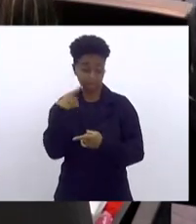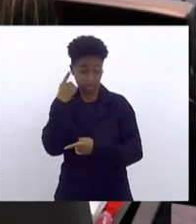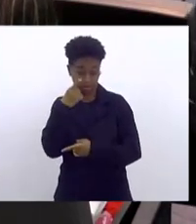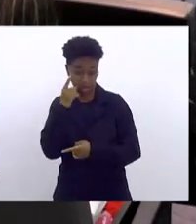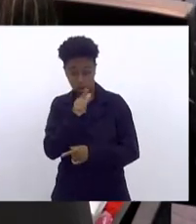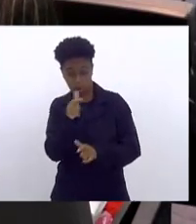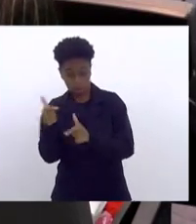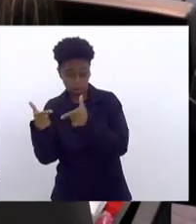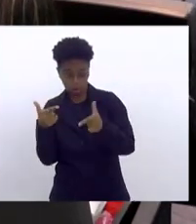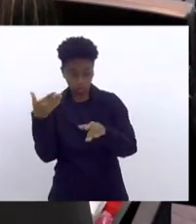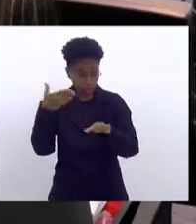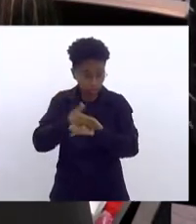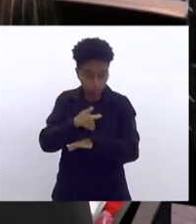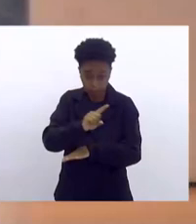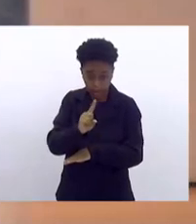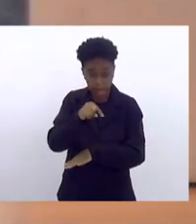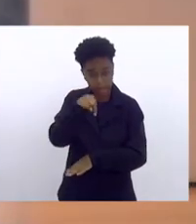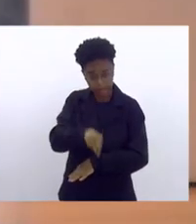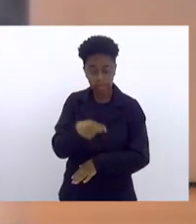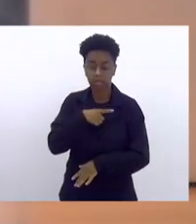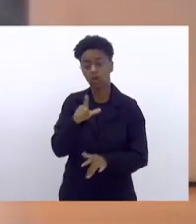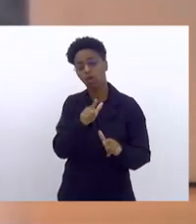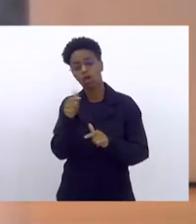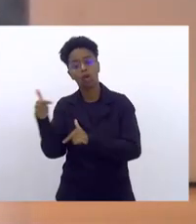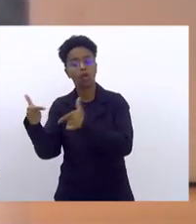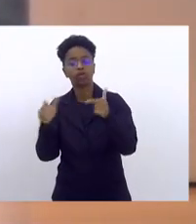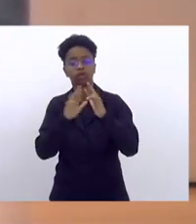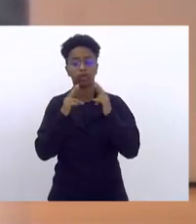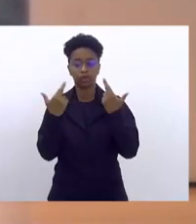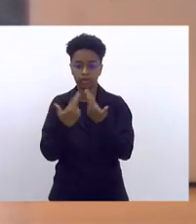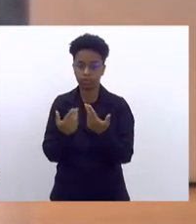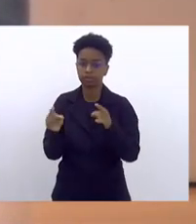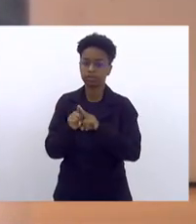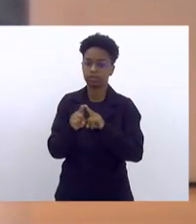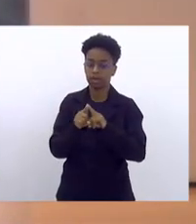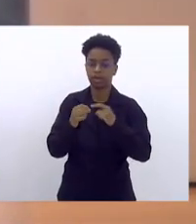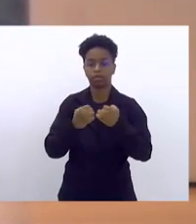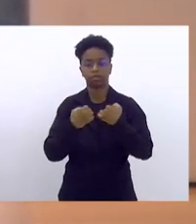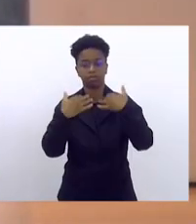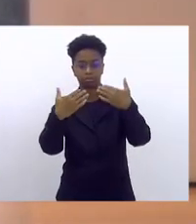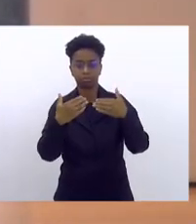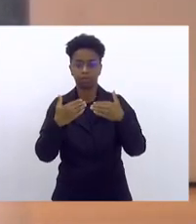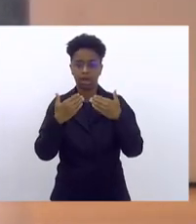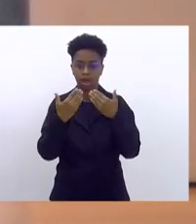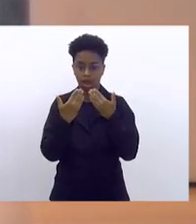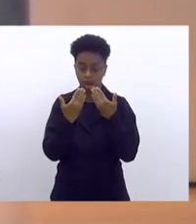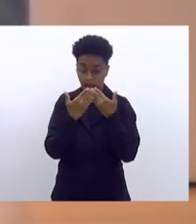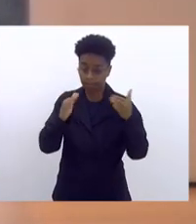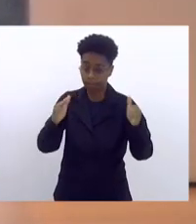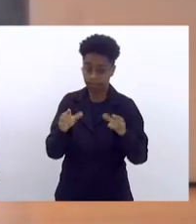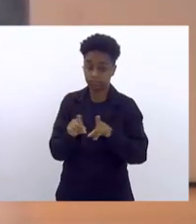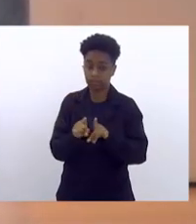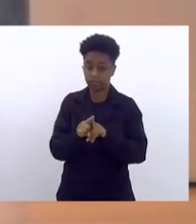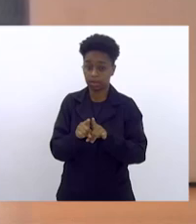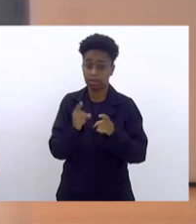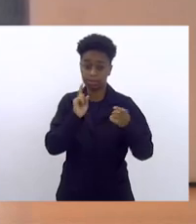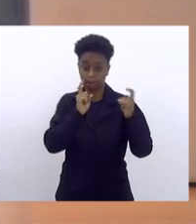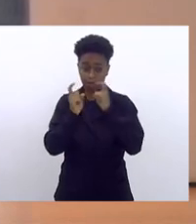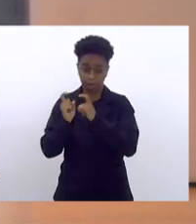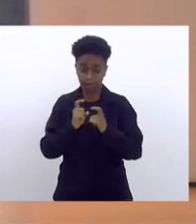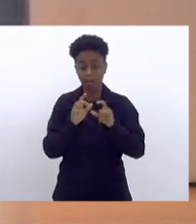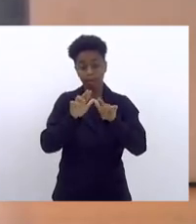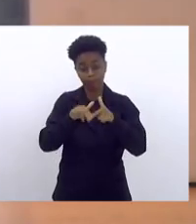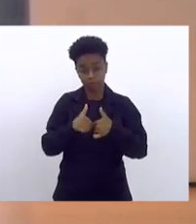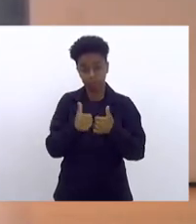presentes estão em outras reuniões e audiências por isso as suas assessorias estão aqui presentes e a gente tem trabalhado tão